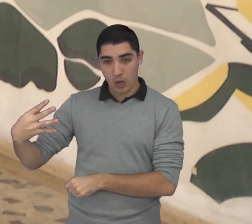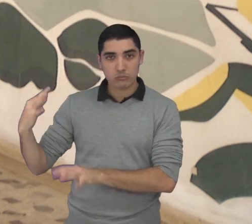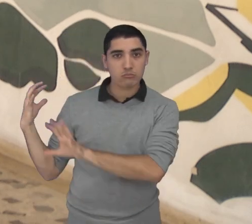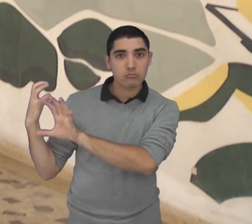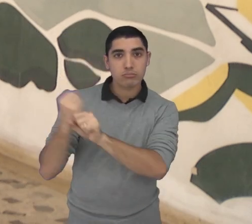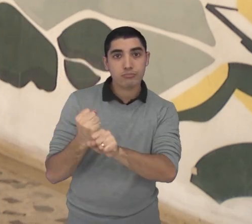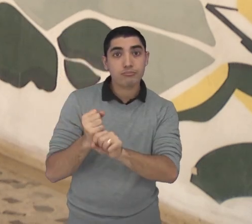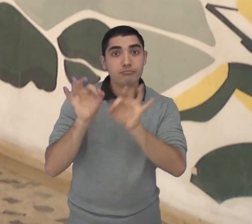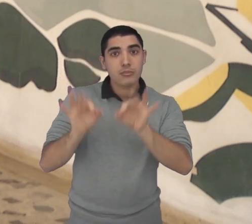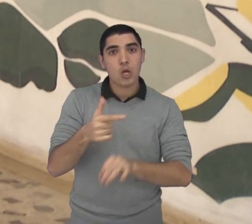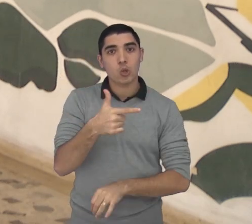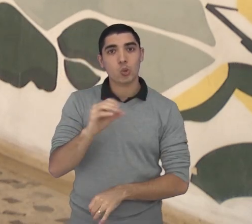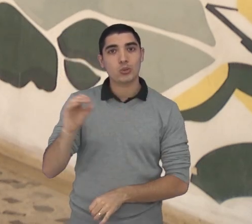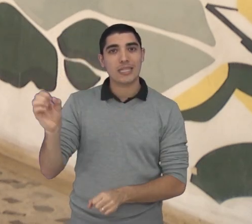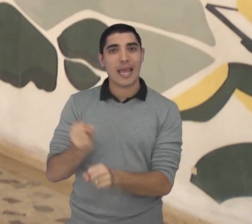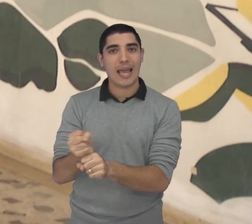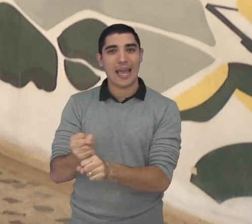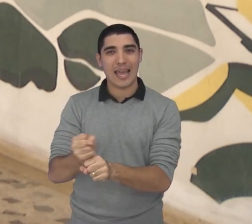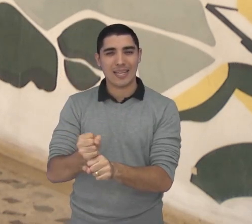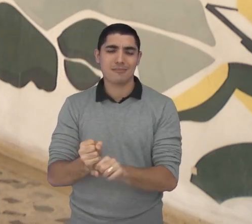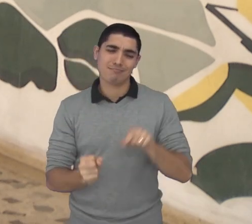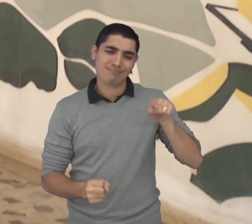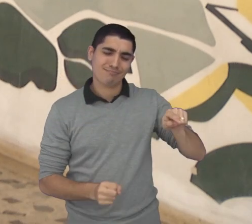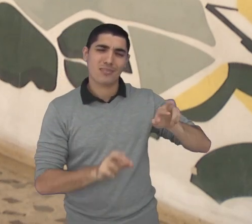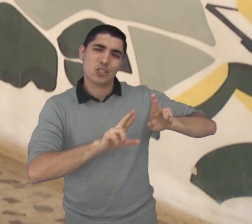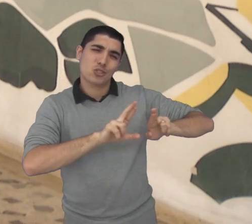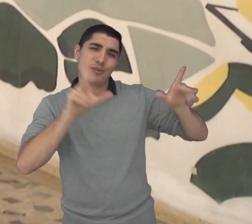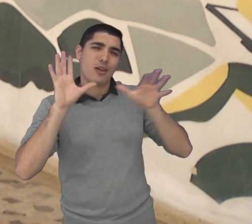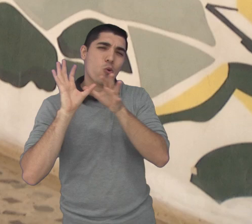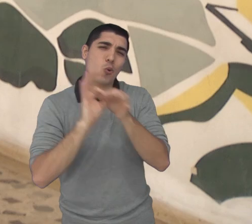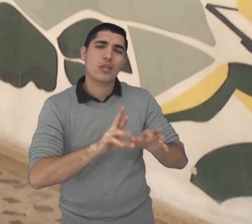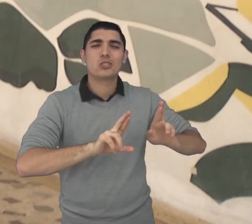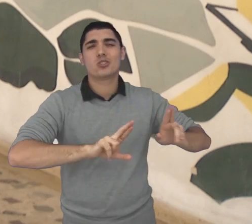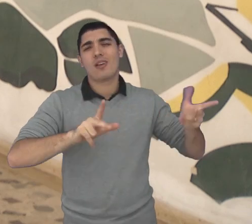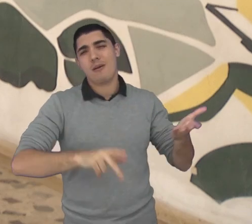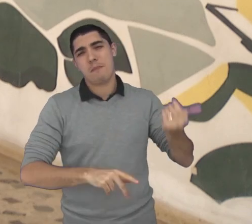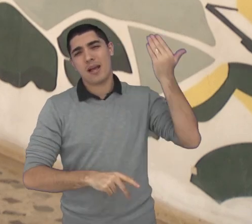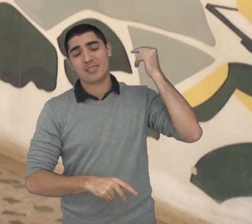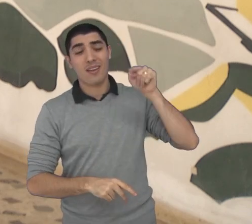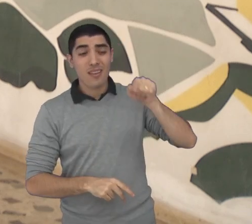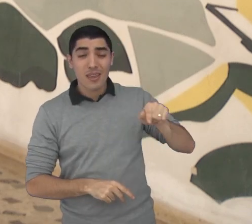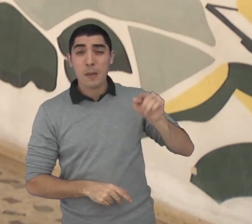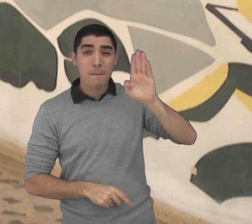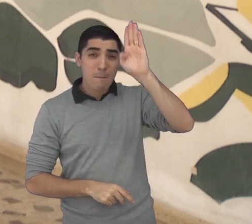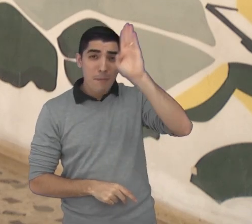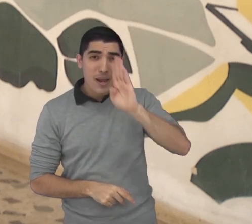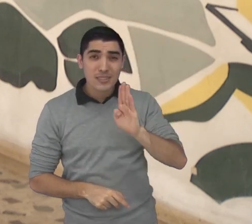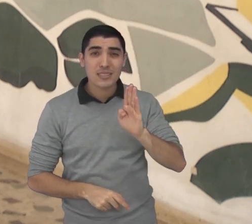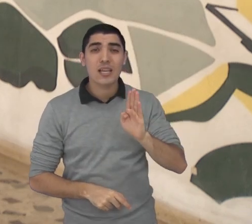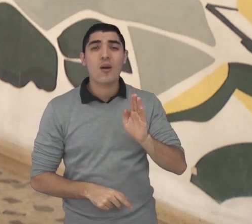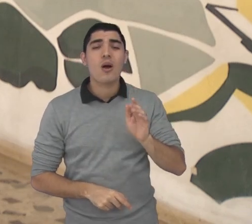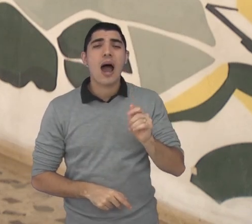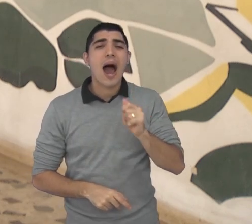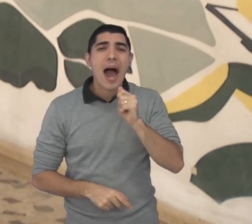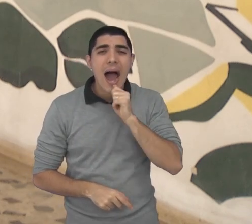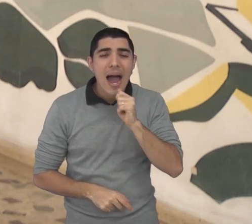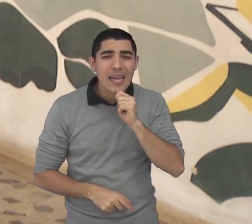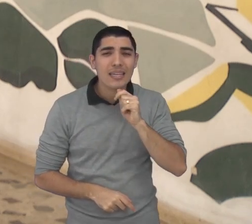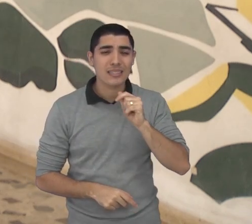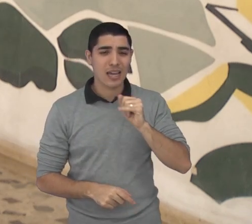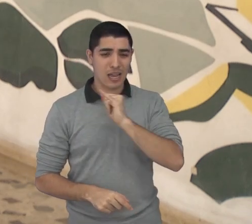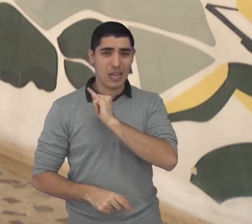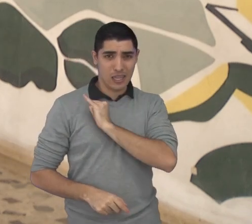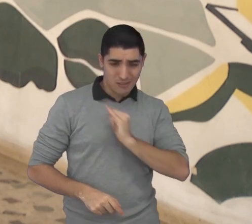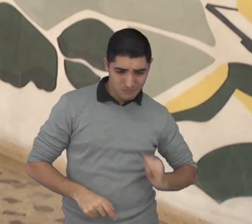em 2024 200 anos. Foi escrita em um contexto completamente diferente. O Brasil tinha acabado